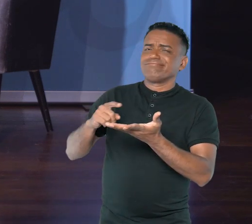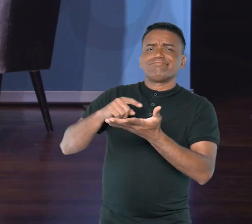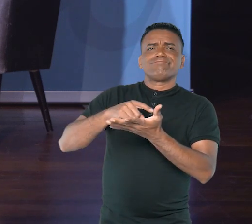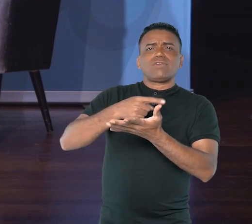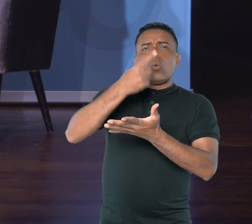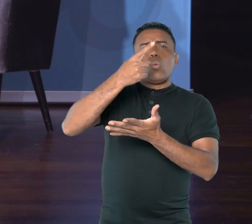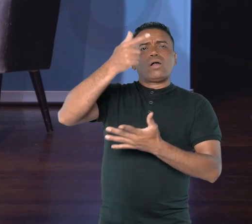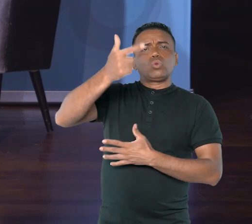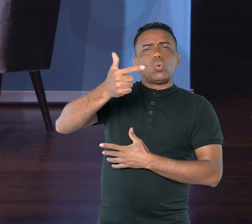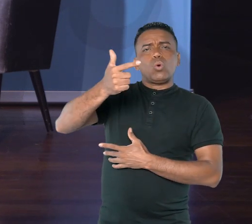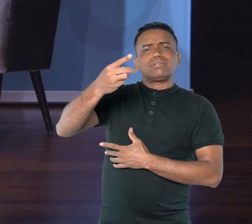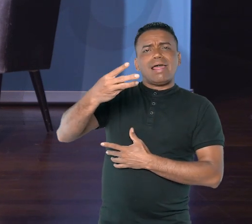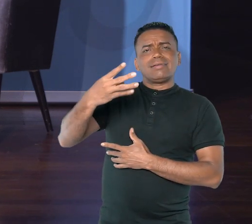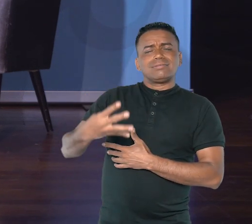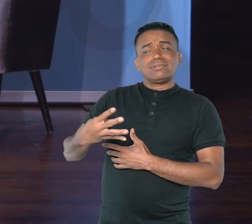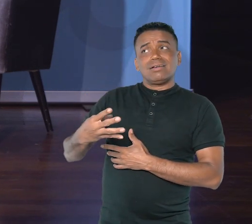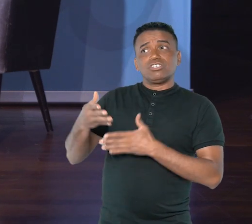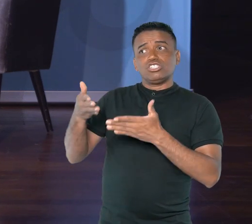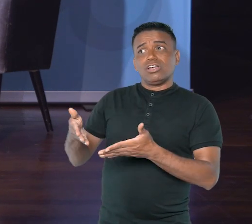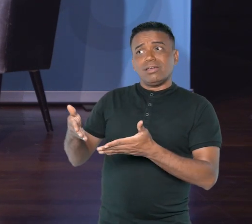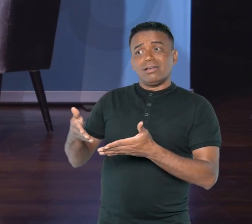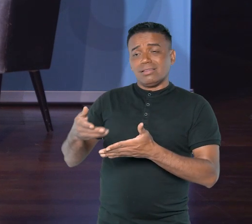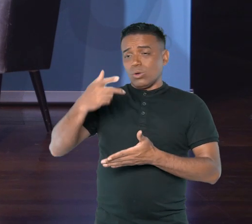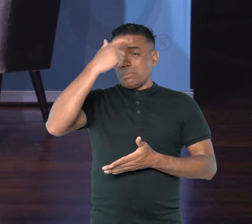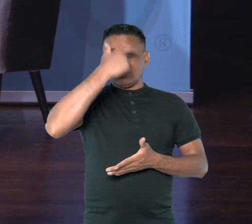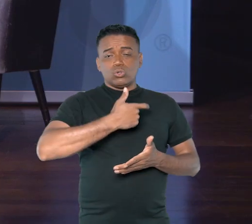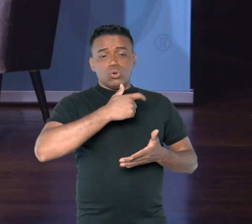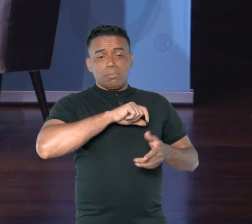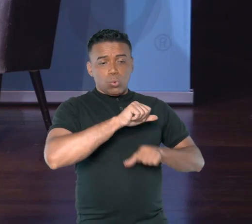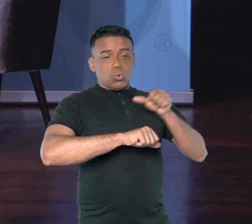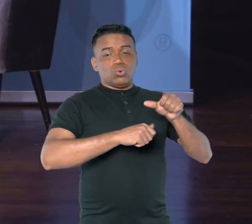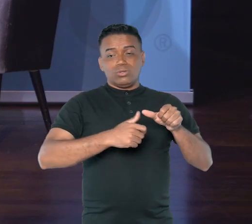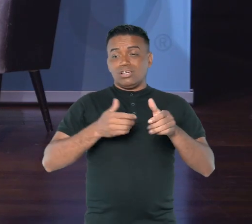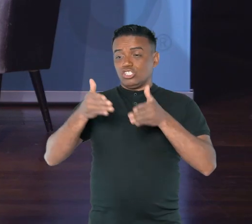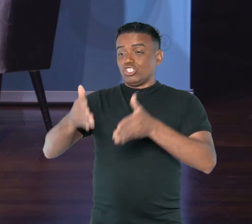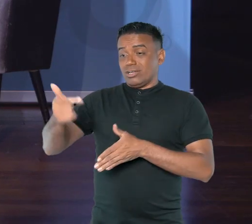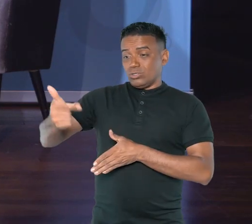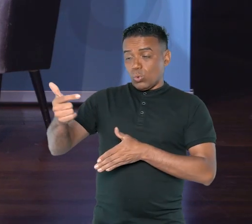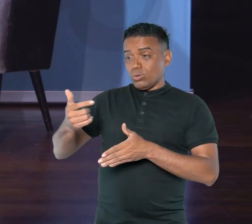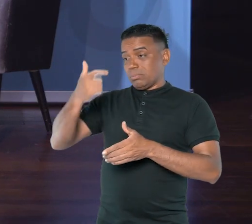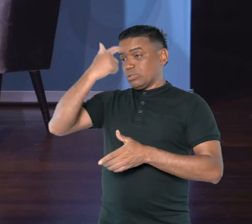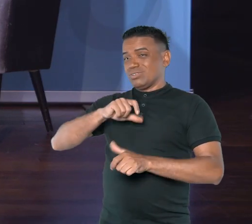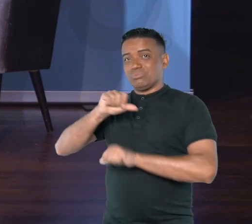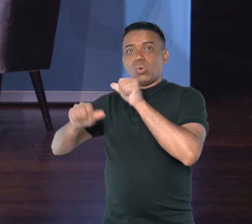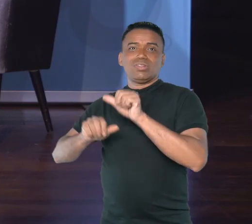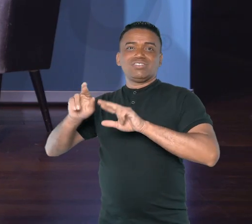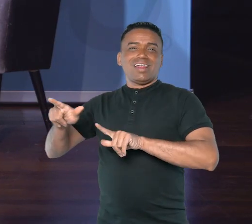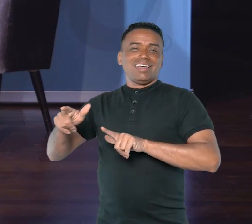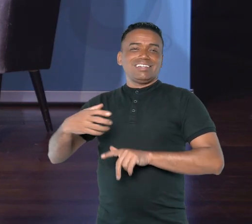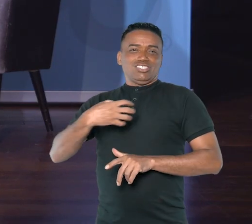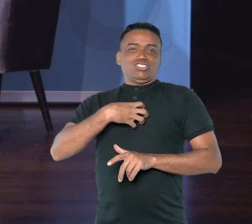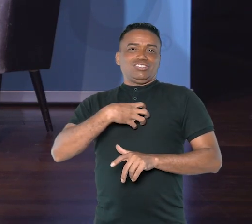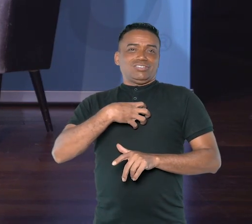lá sendo não é a mesma pessoa de antes, sendo outra Daniela, né? Que é o que acontece com a gente.